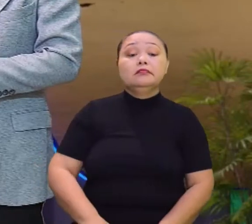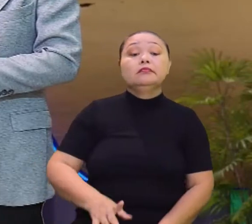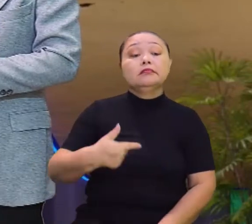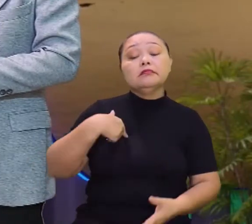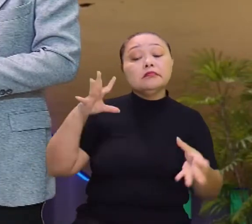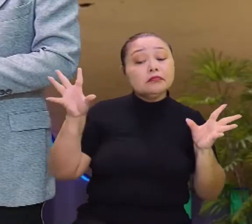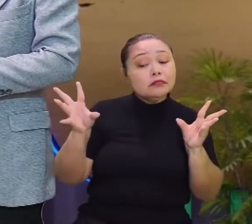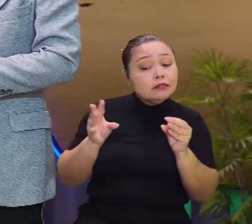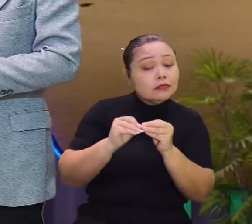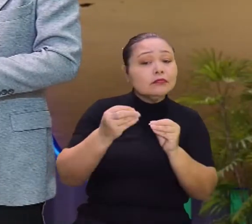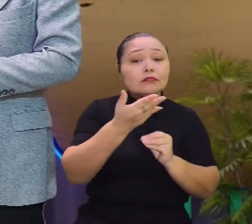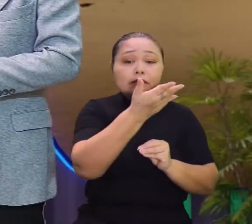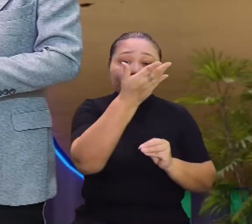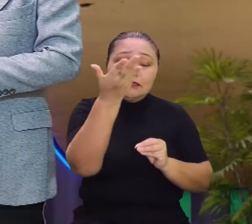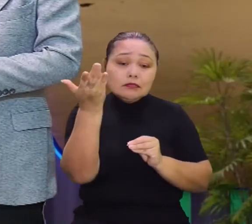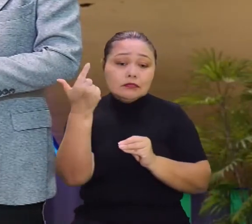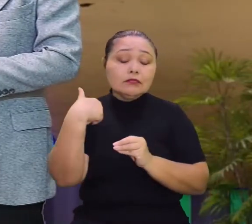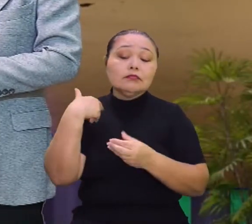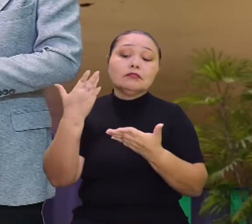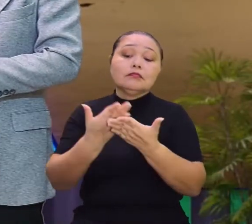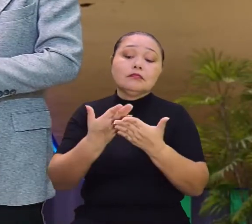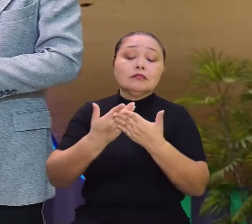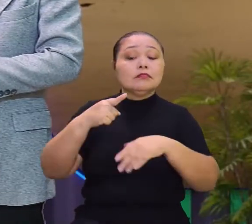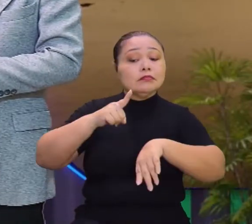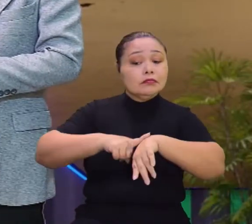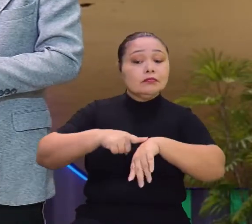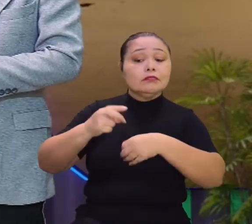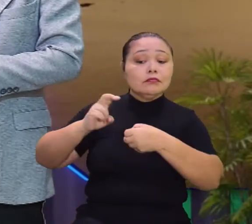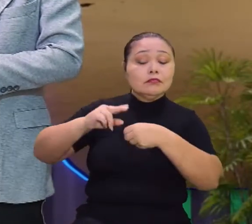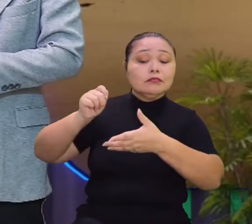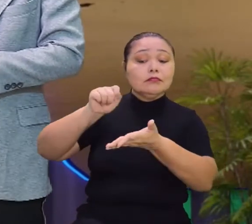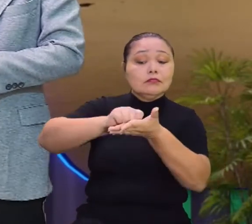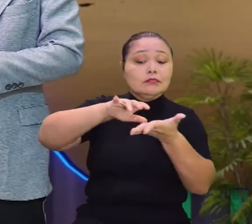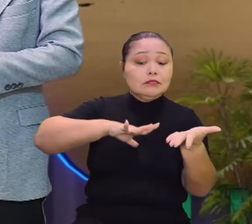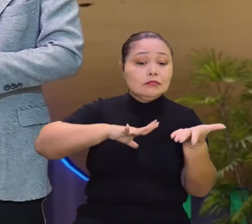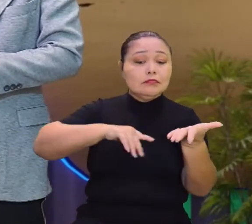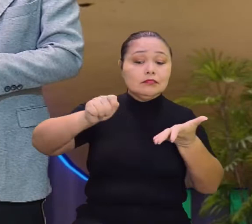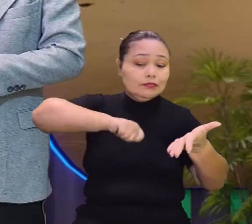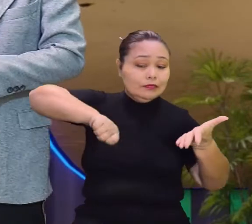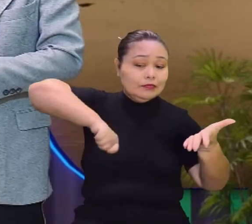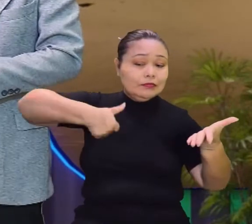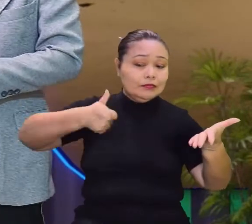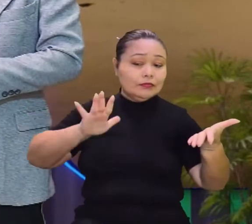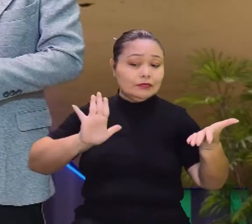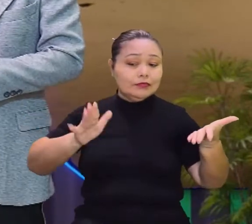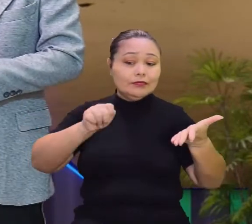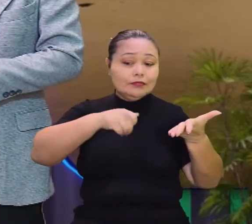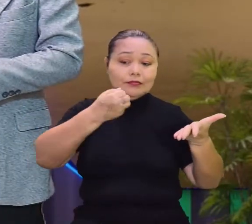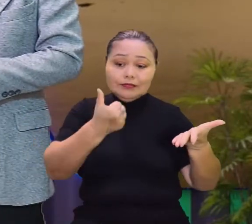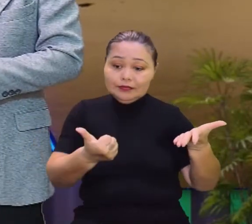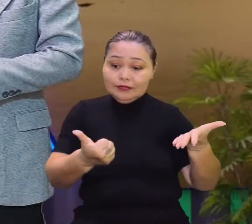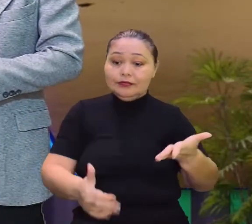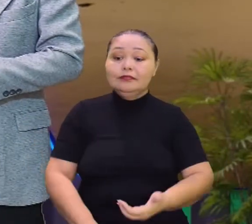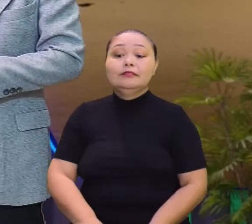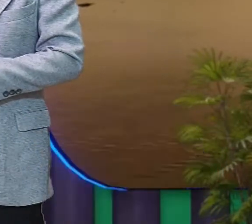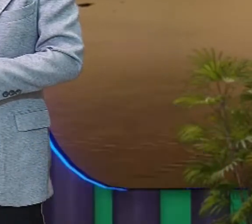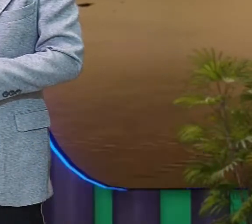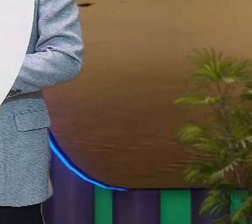aí um resumão para vocês da nossa aula. Já já a gente volta com a atividade só para corrigir. Valeu. Boa atividade.